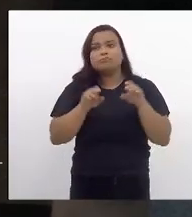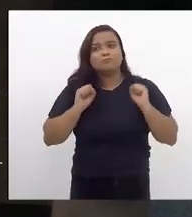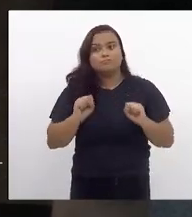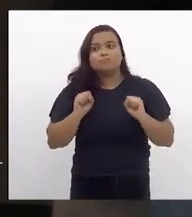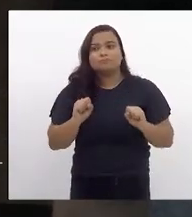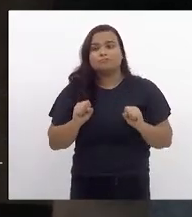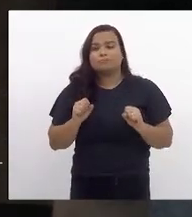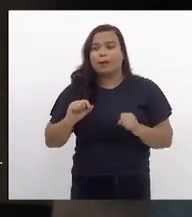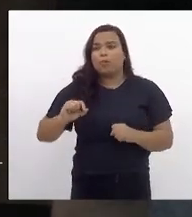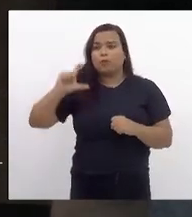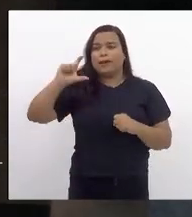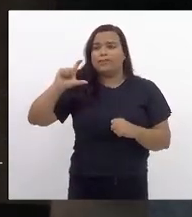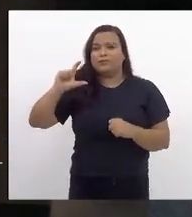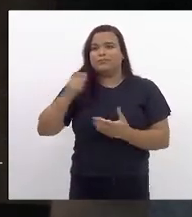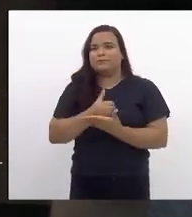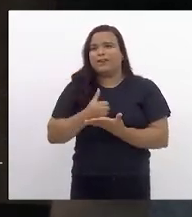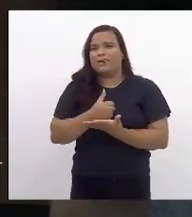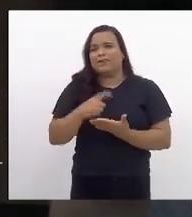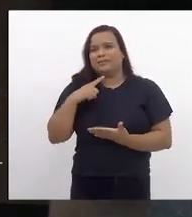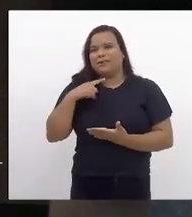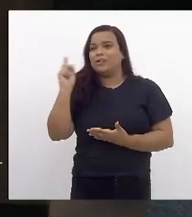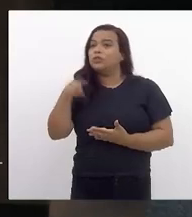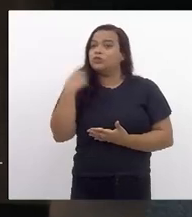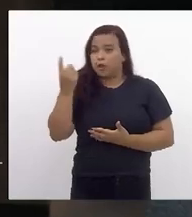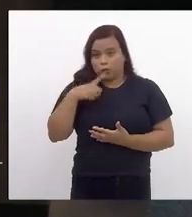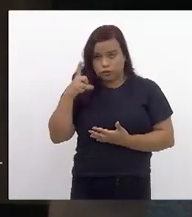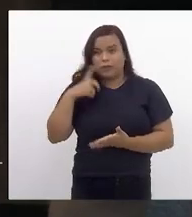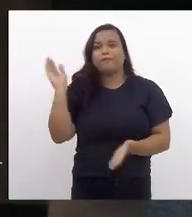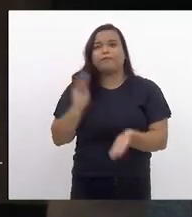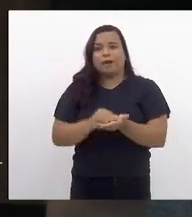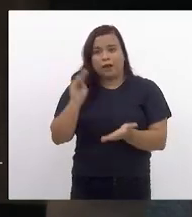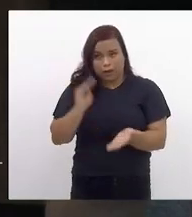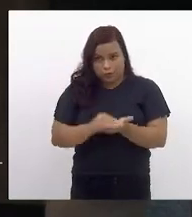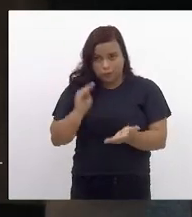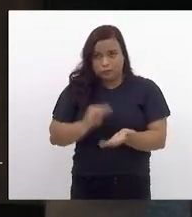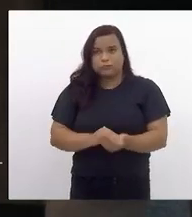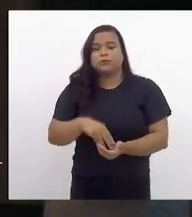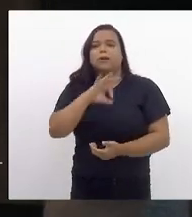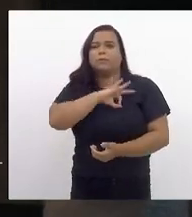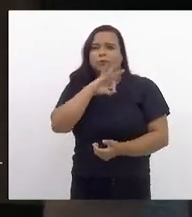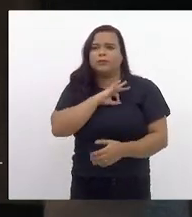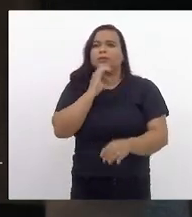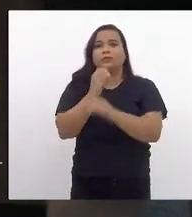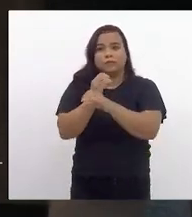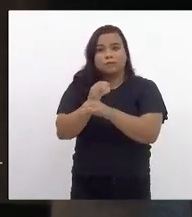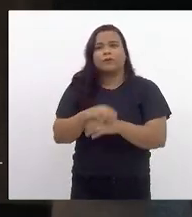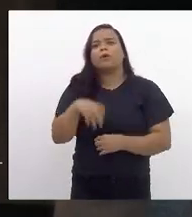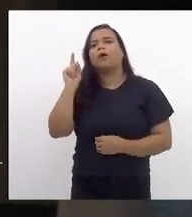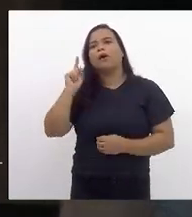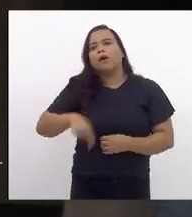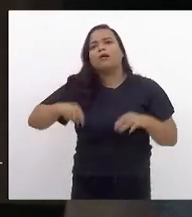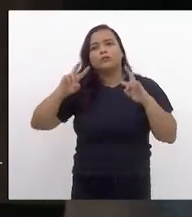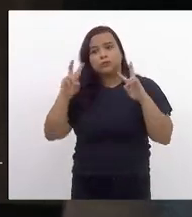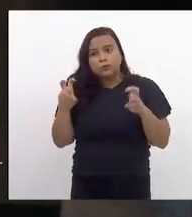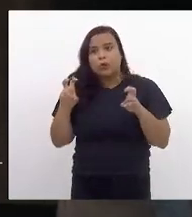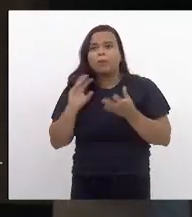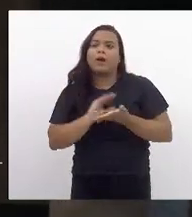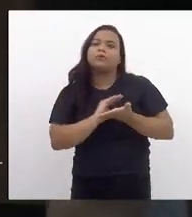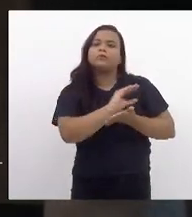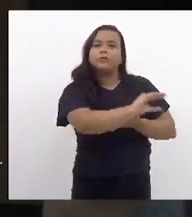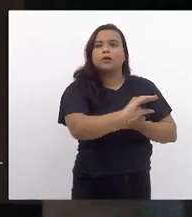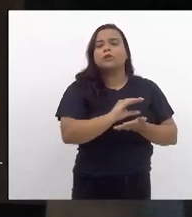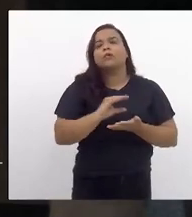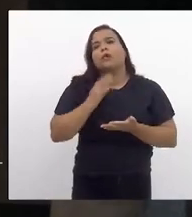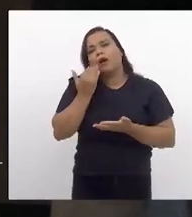Militar. Nós ainda temos um débito com a Polícia Militar, perdão, com a Polícia Civil, que é a questão do auxílio alimentação